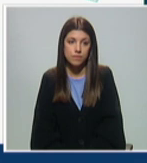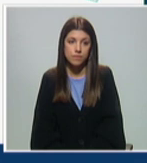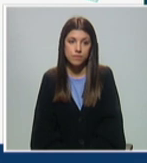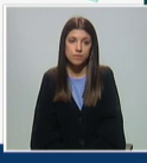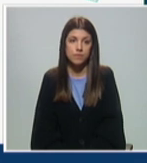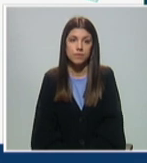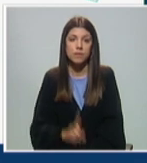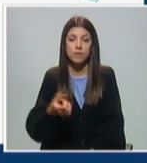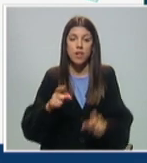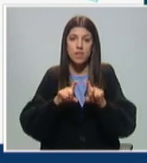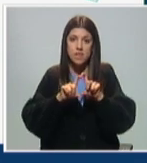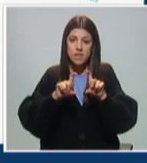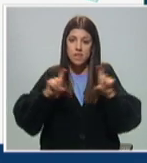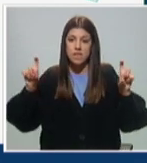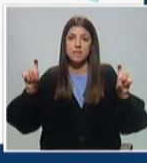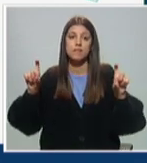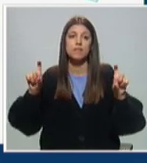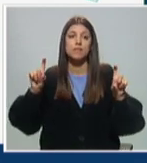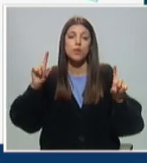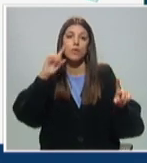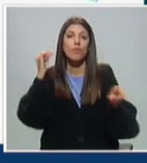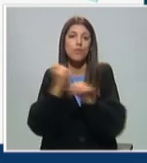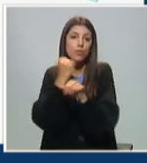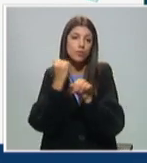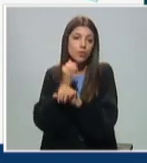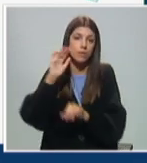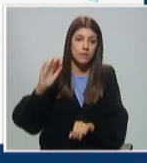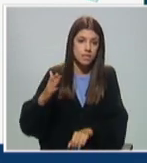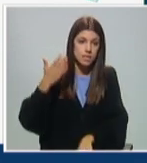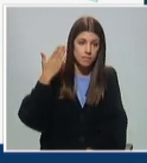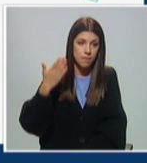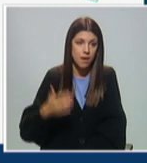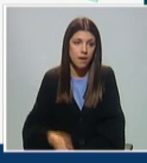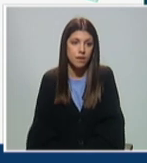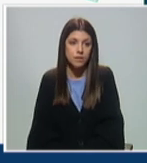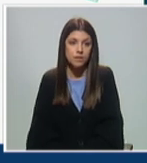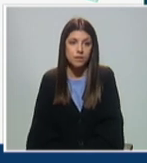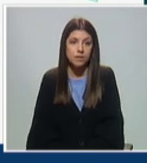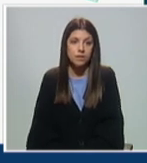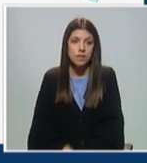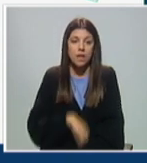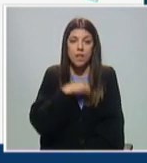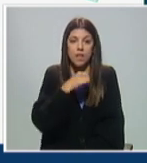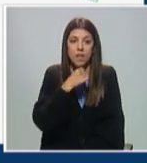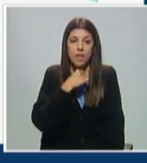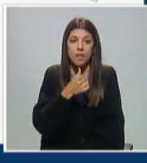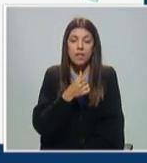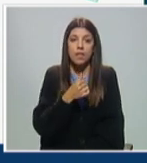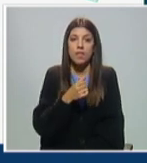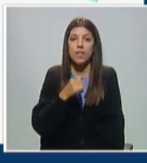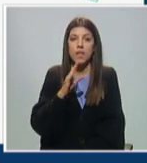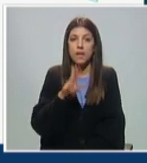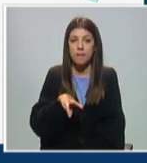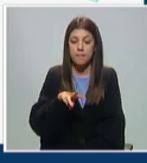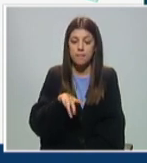Depois temos o friso com as principais funcionalidades. O friso está sempre associado a cada menu ou